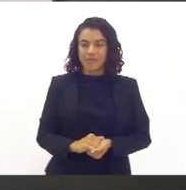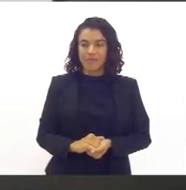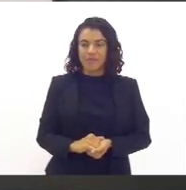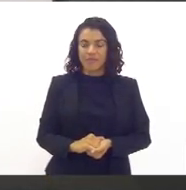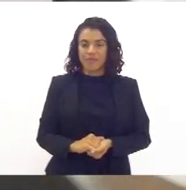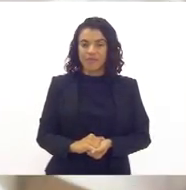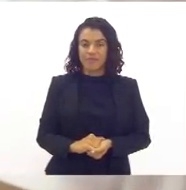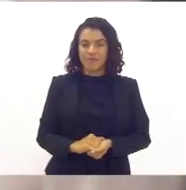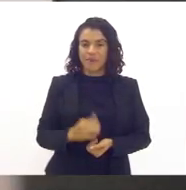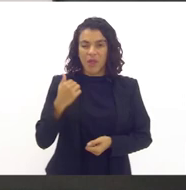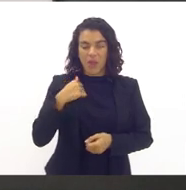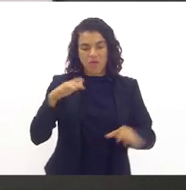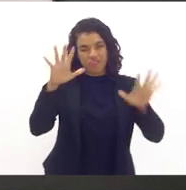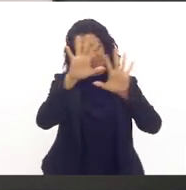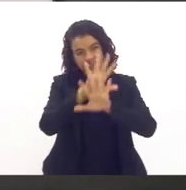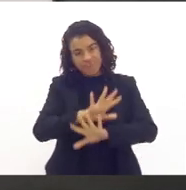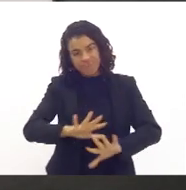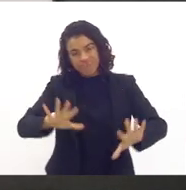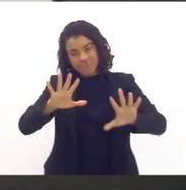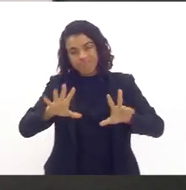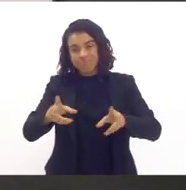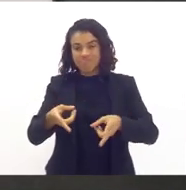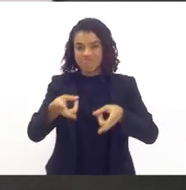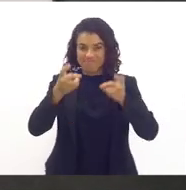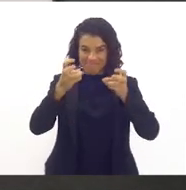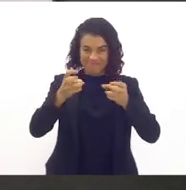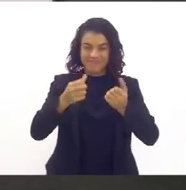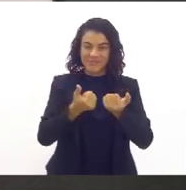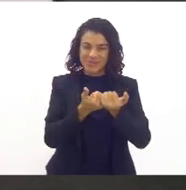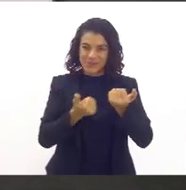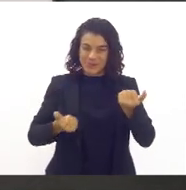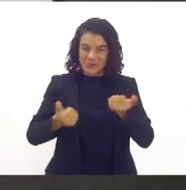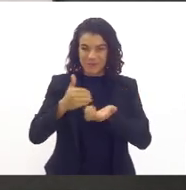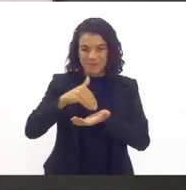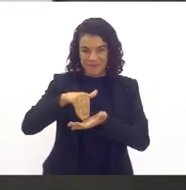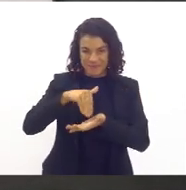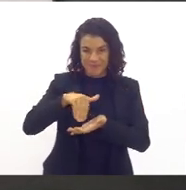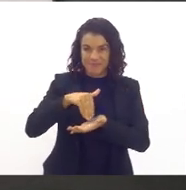A imagem que eu faço, subsecretários, eu sei que...